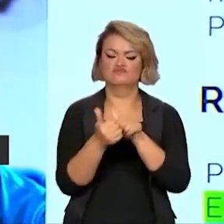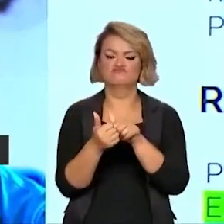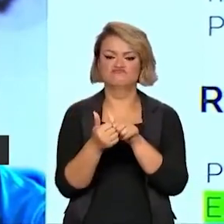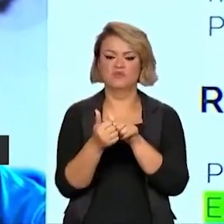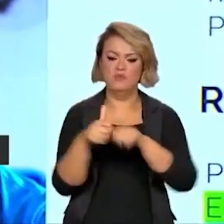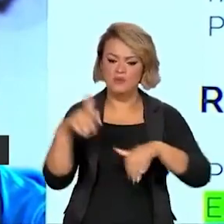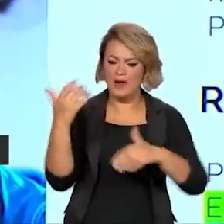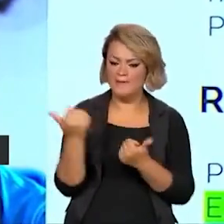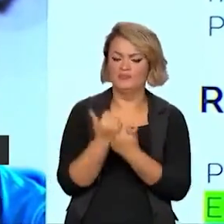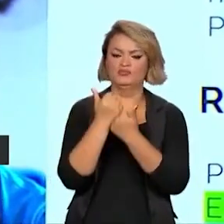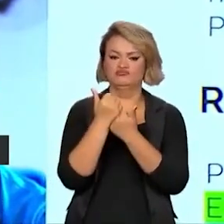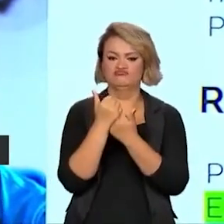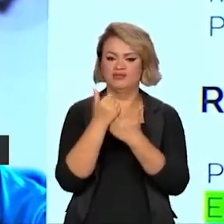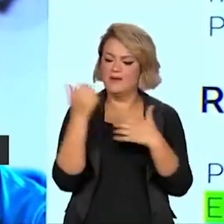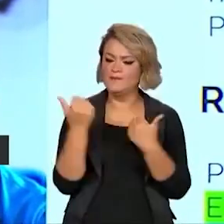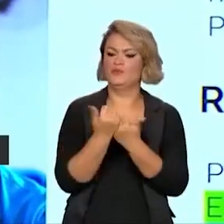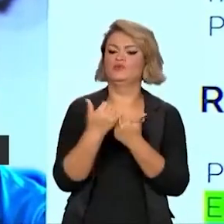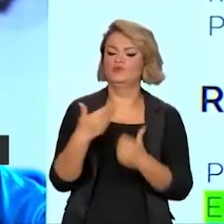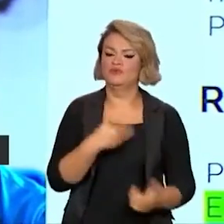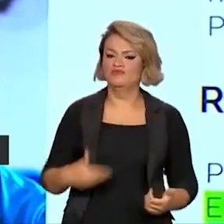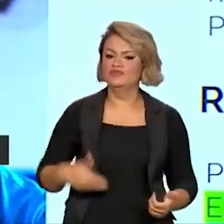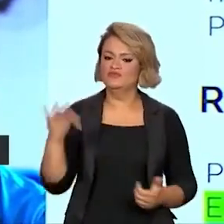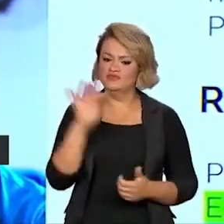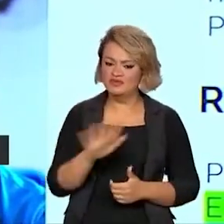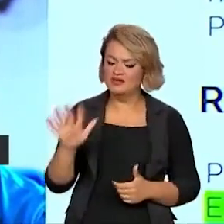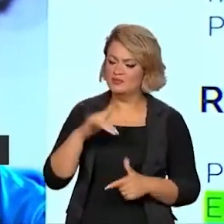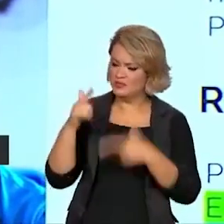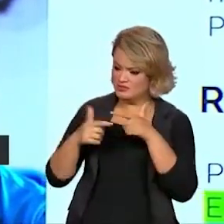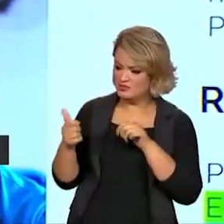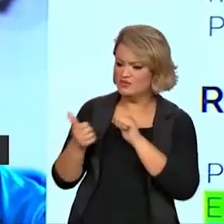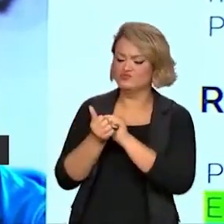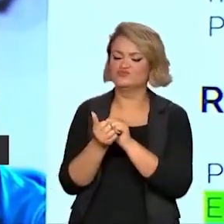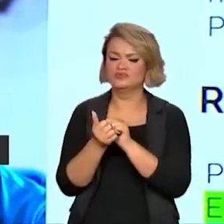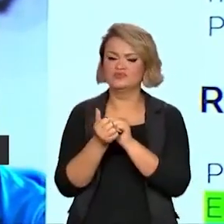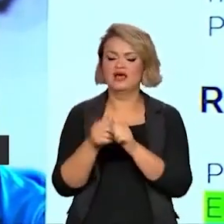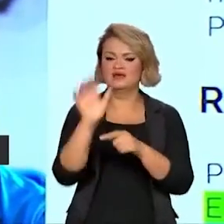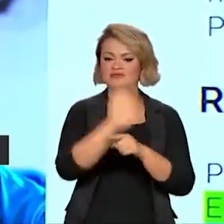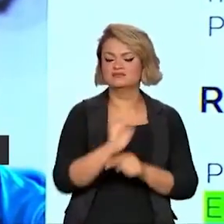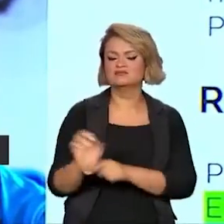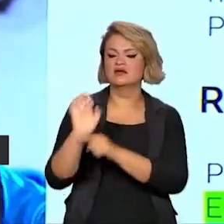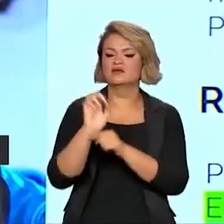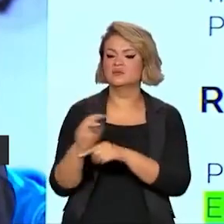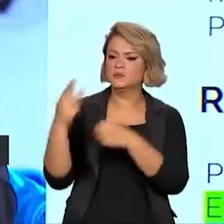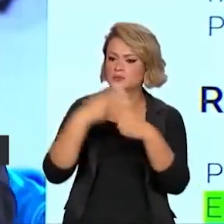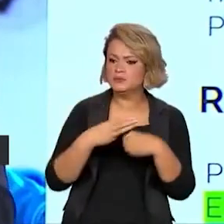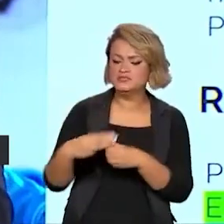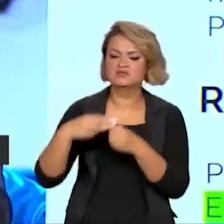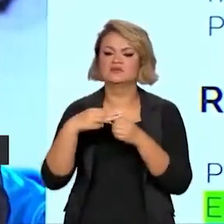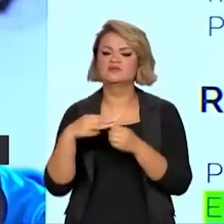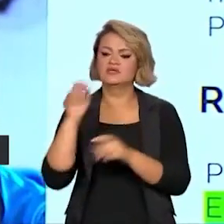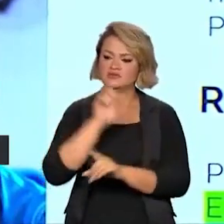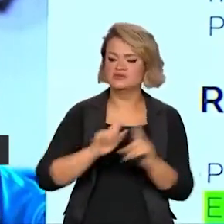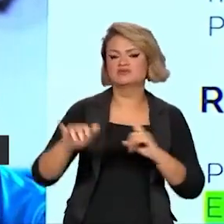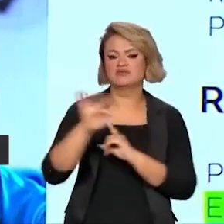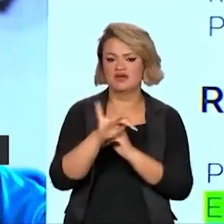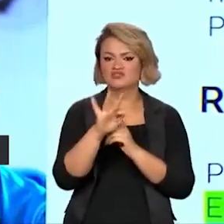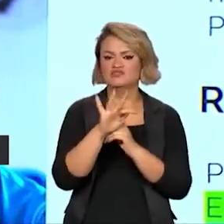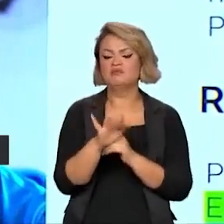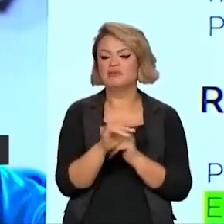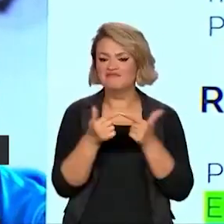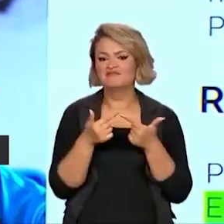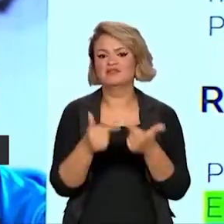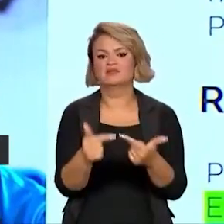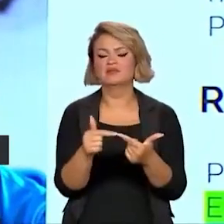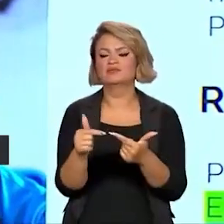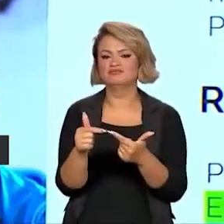apoio irrestrito do governo federal para nos somarmos a estados e municípios e à sociedade para esse enfrentamento que